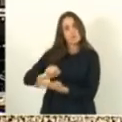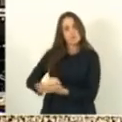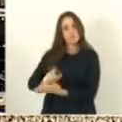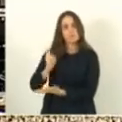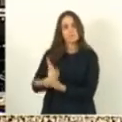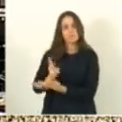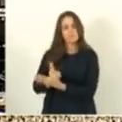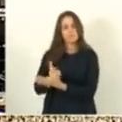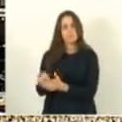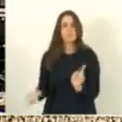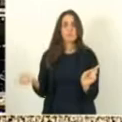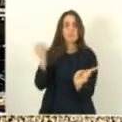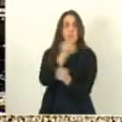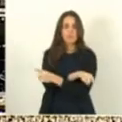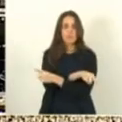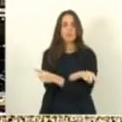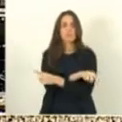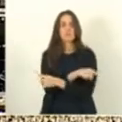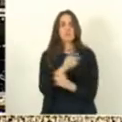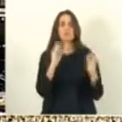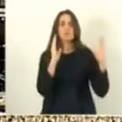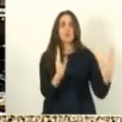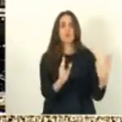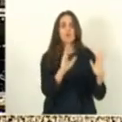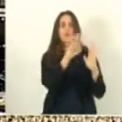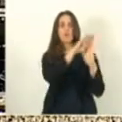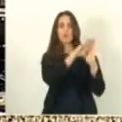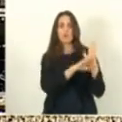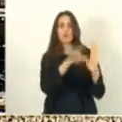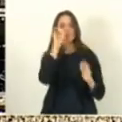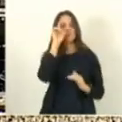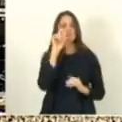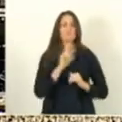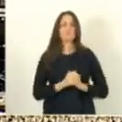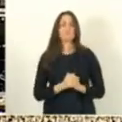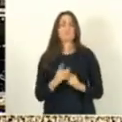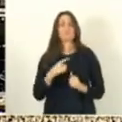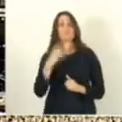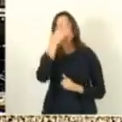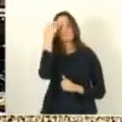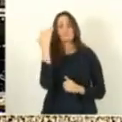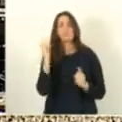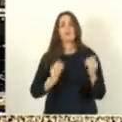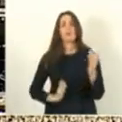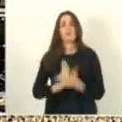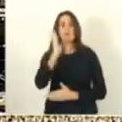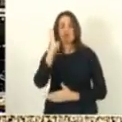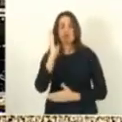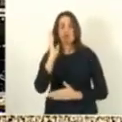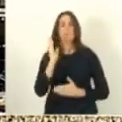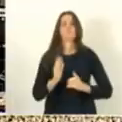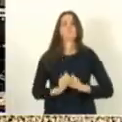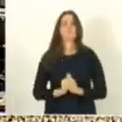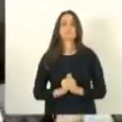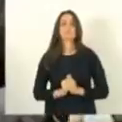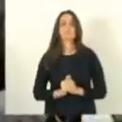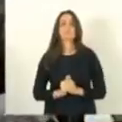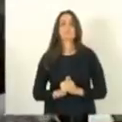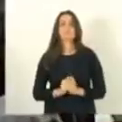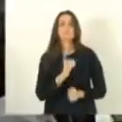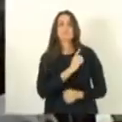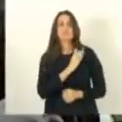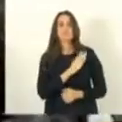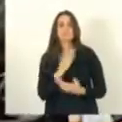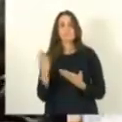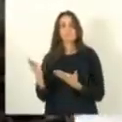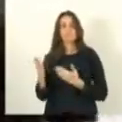imediatamente à fala do delegado Danilo Baense, à fase da ordem do dia. Os deputados que aprovam, permaneçam como se encontram. Aprovado. Palavra do delegado Danilo Baense. Boa